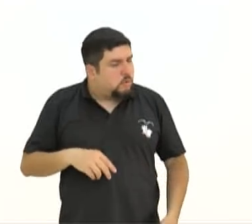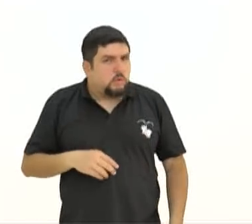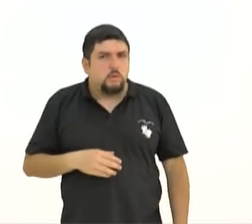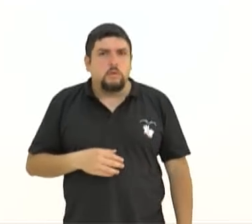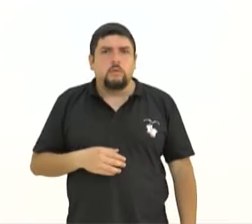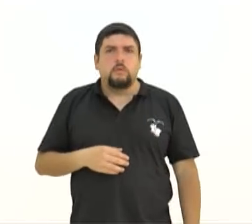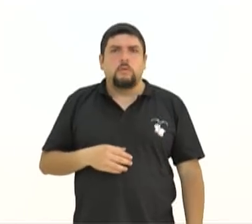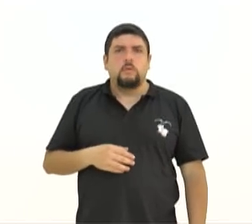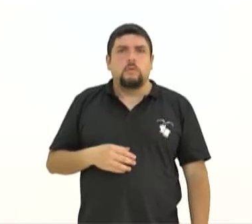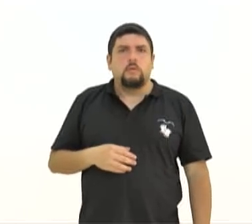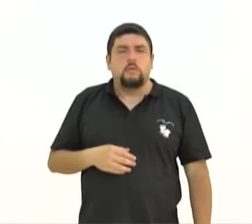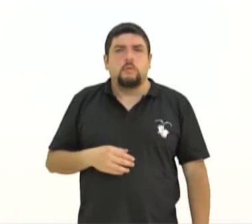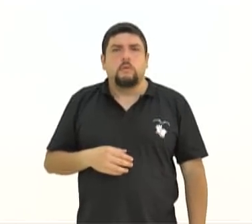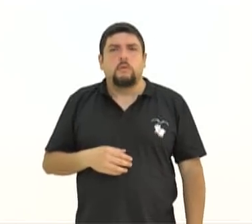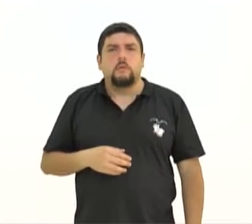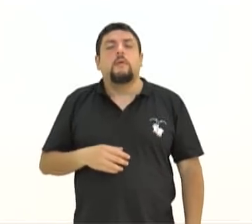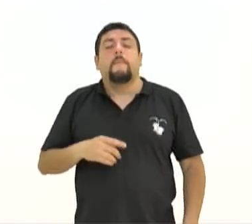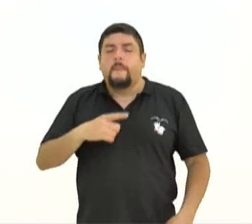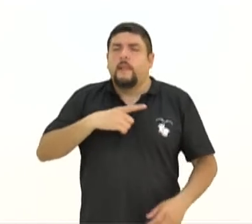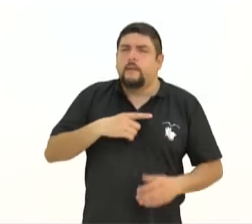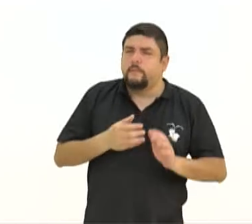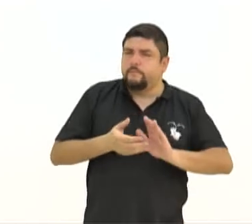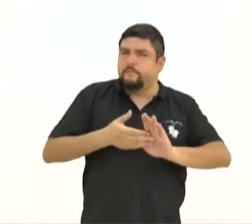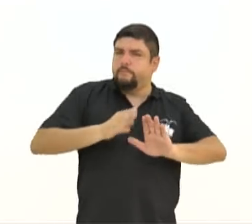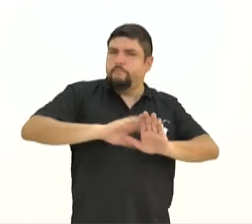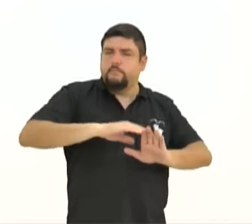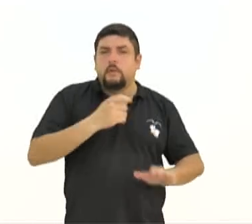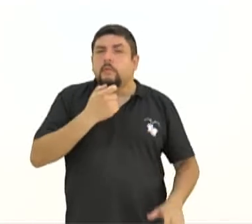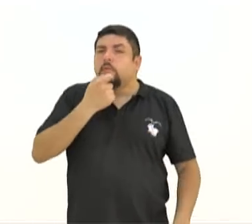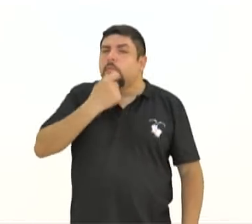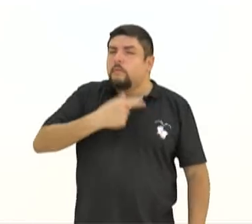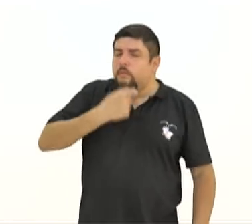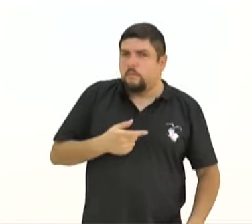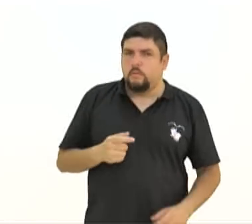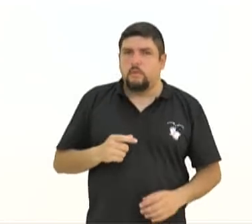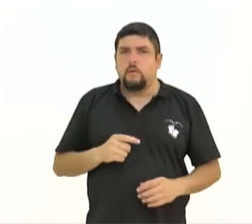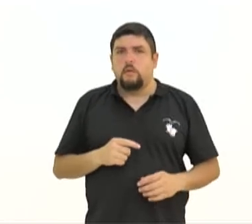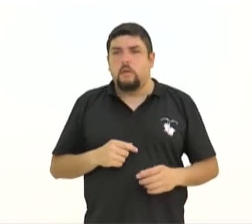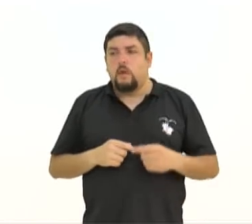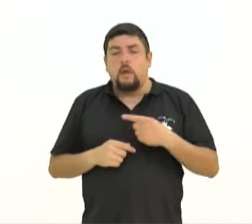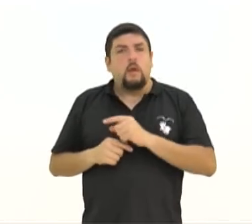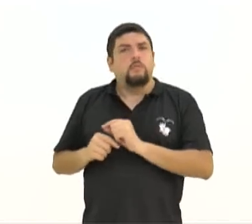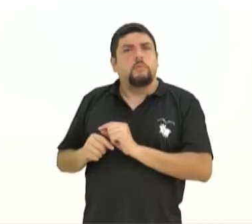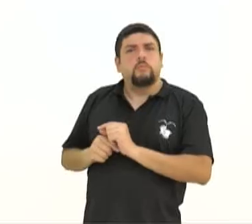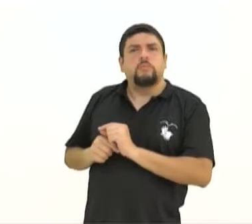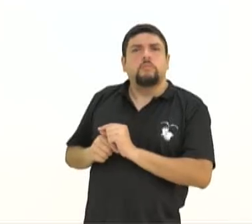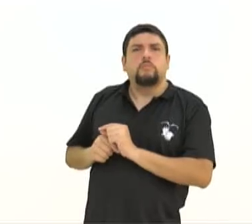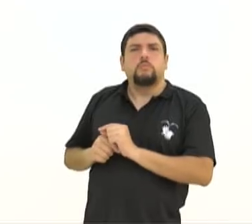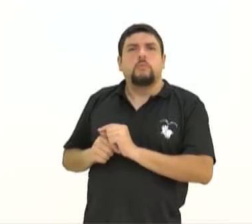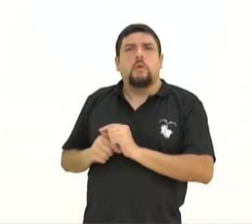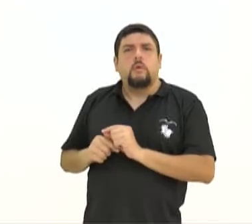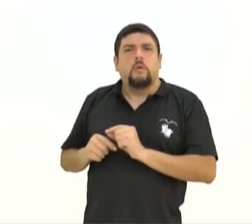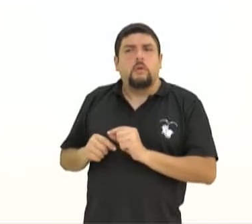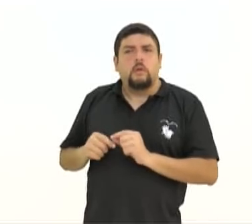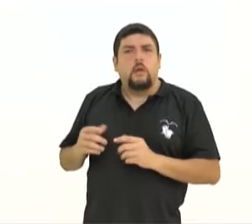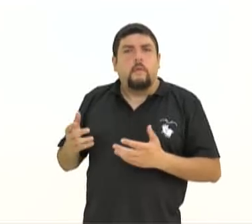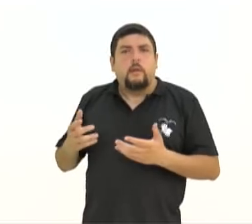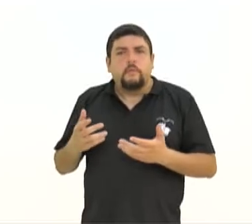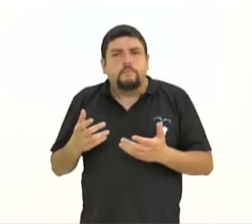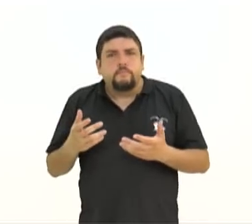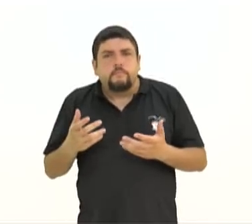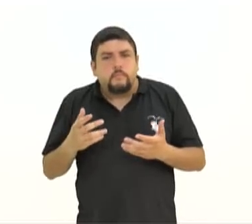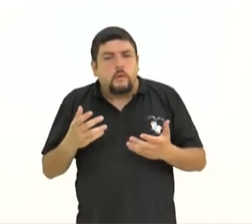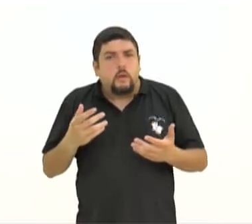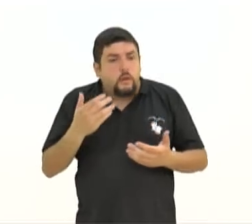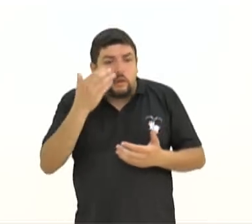elementos de humor, né? E percebam que ela acabou levando ao pé da letra. Ela levou ao pé da letra,